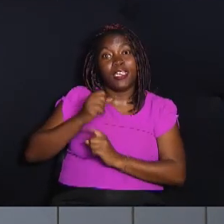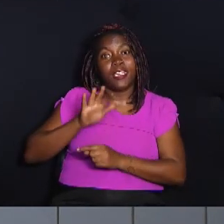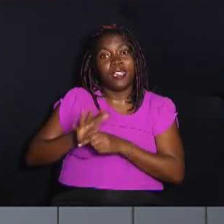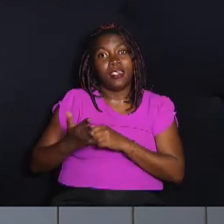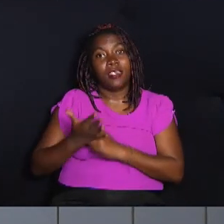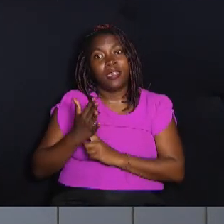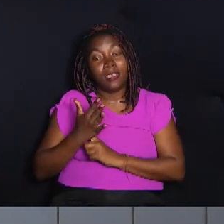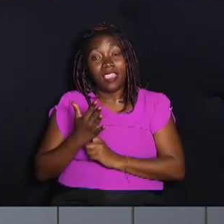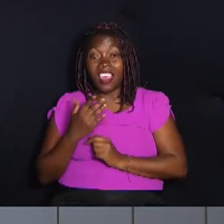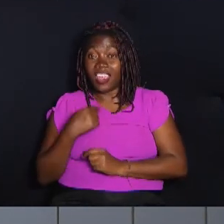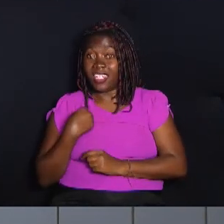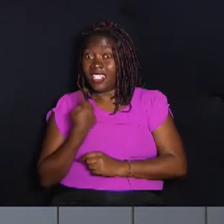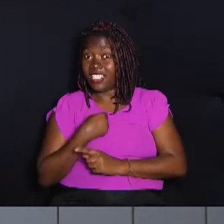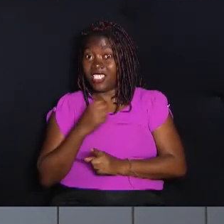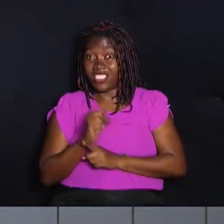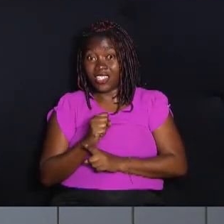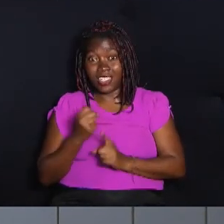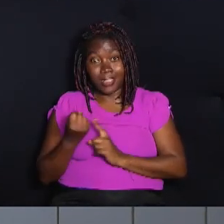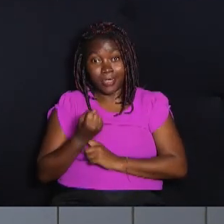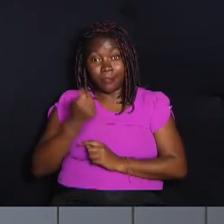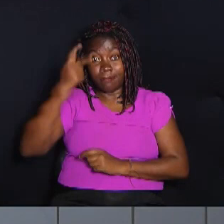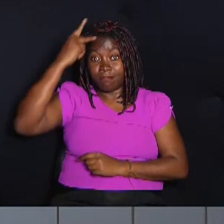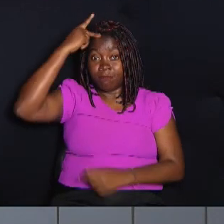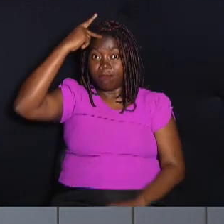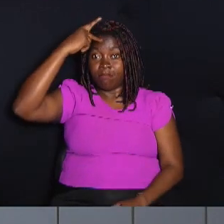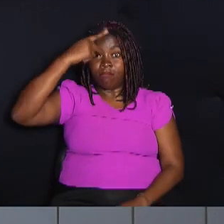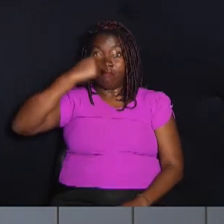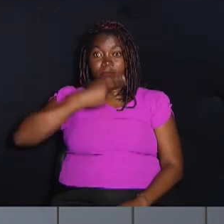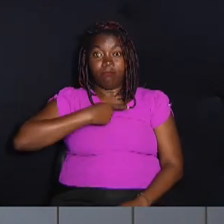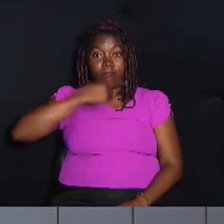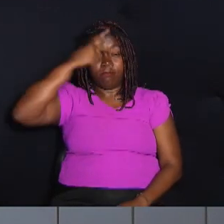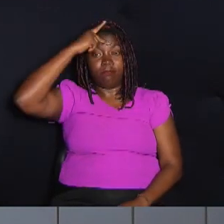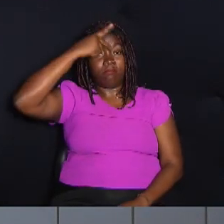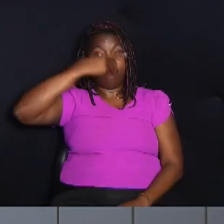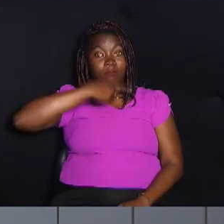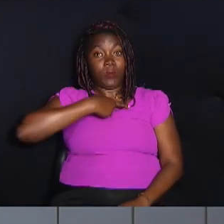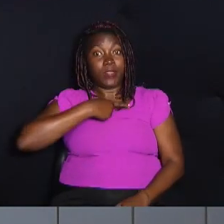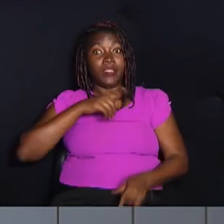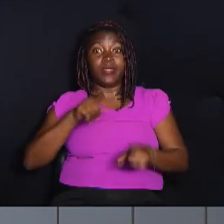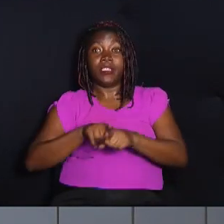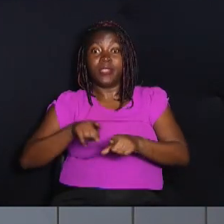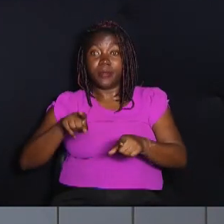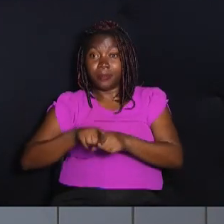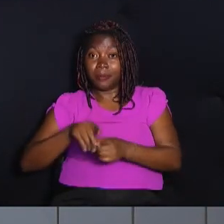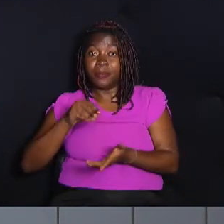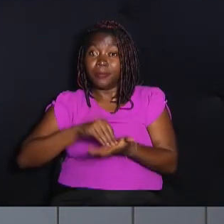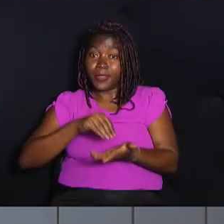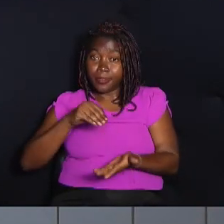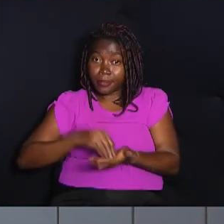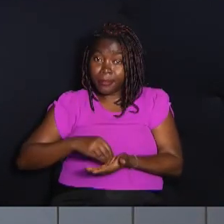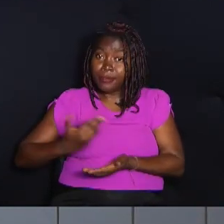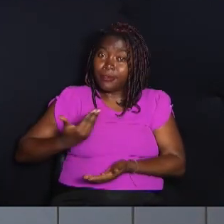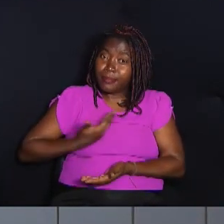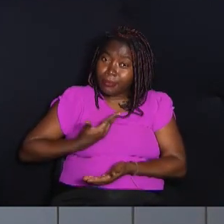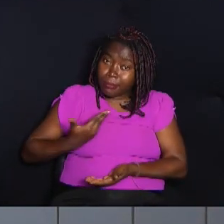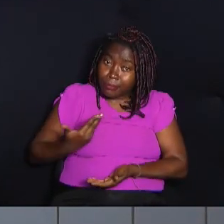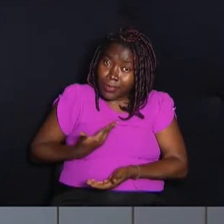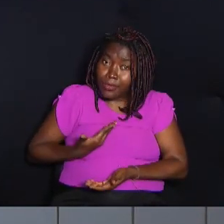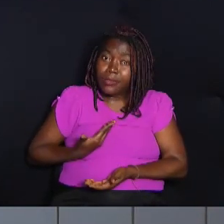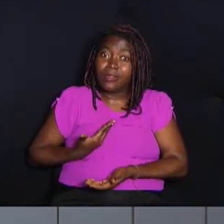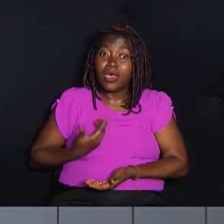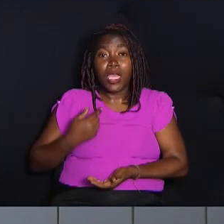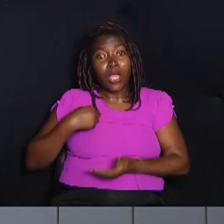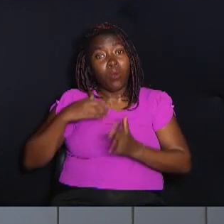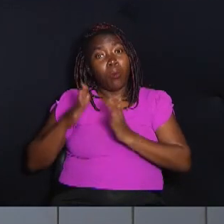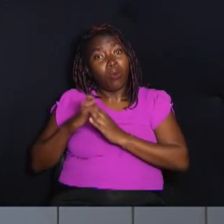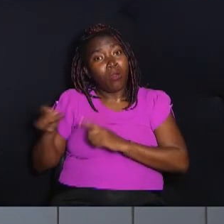de se voltar muito para o individualismo, também falta essa coisa mais fraterna, que eu que morei na